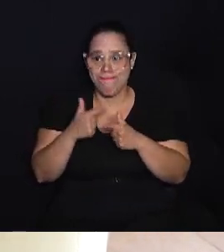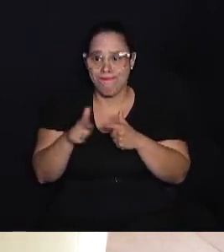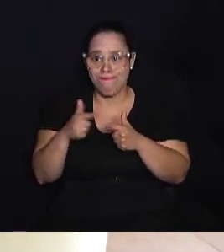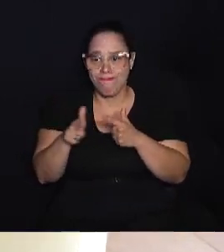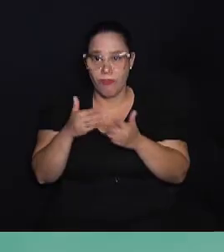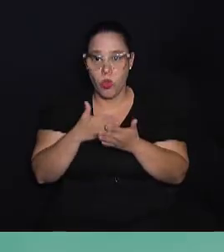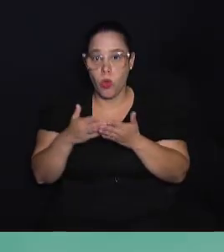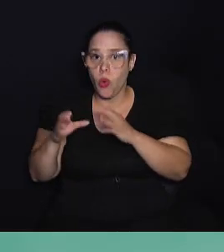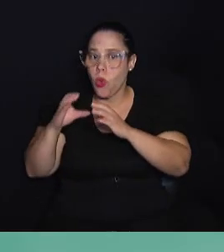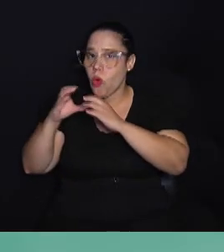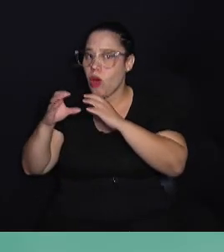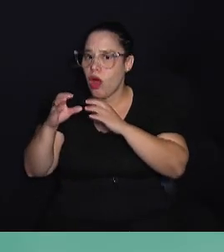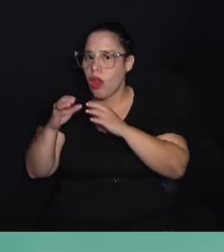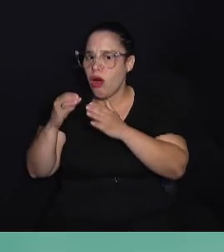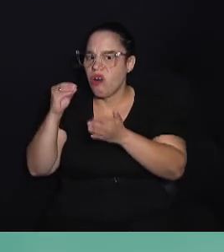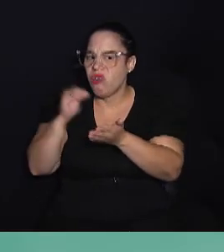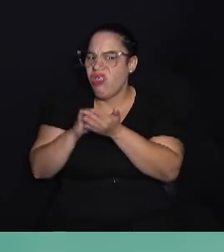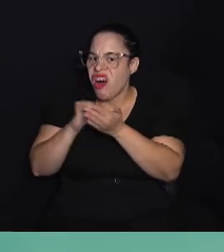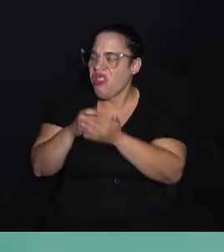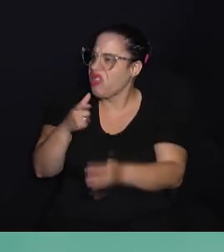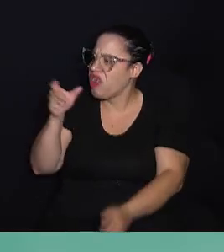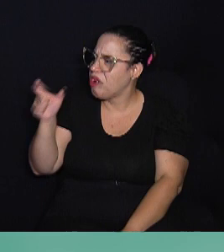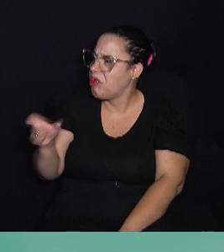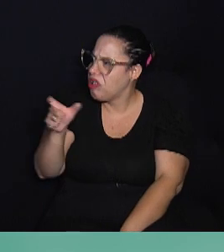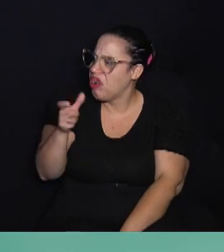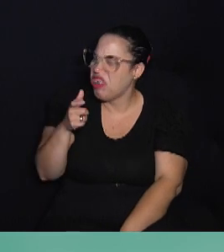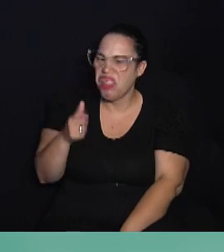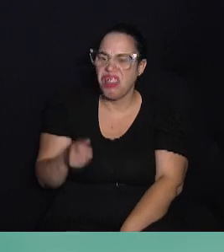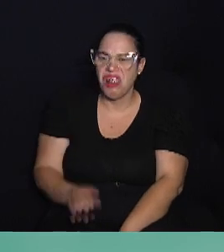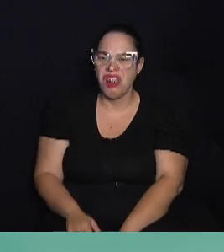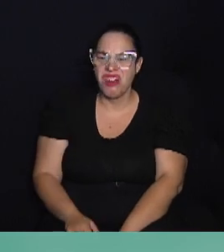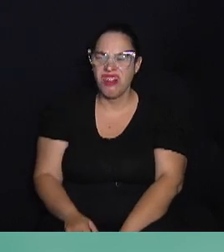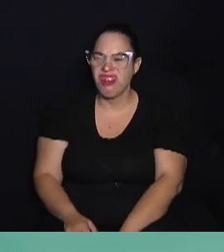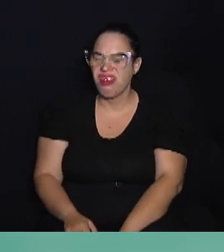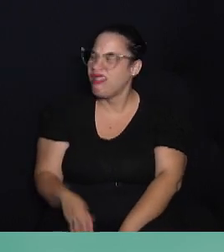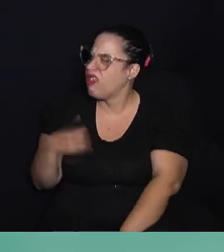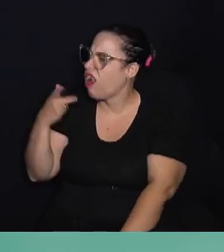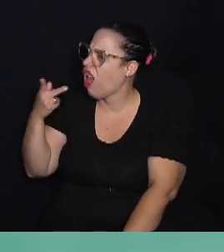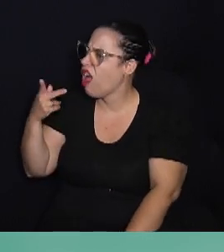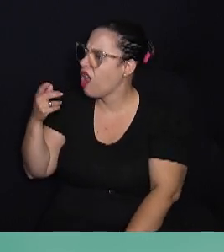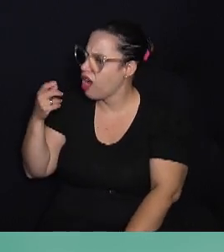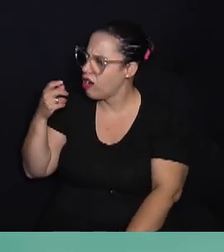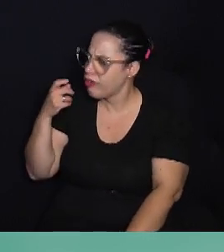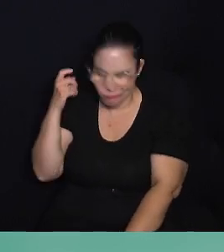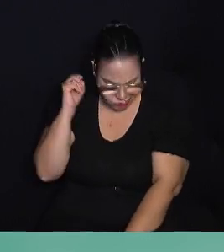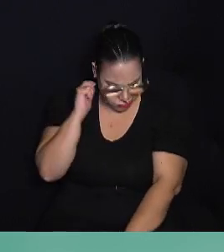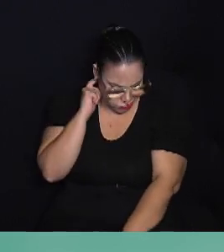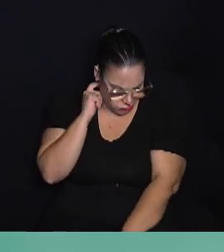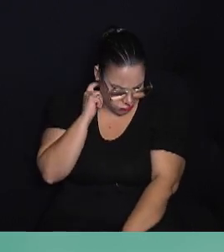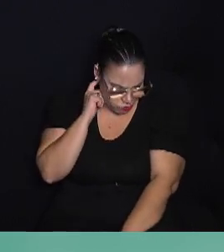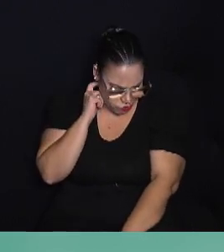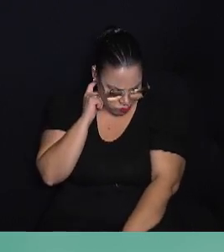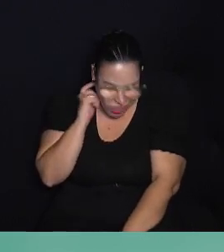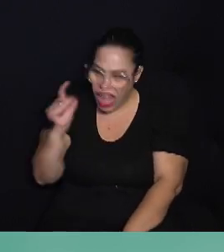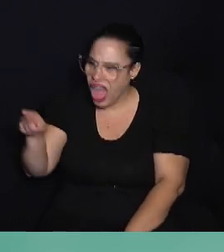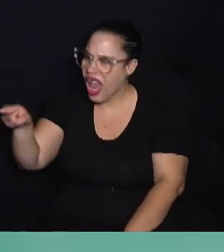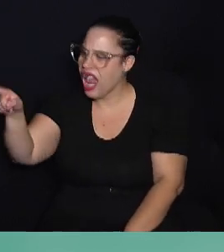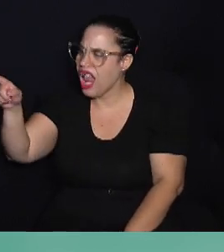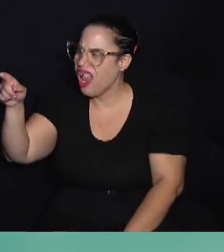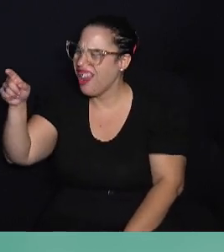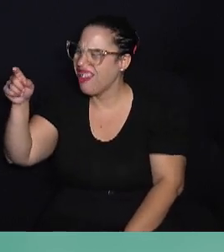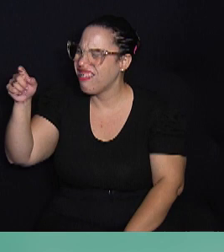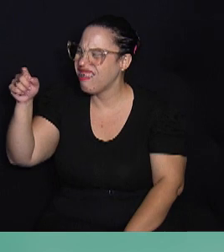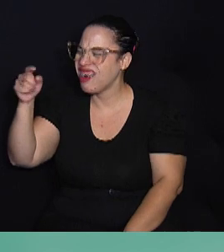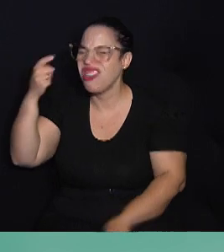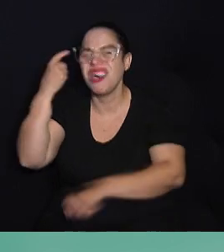a conversar, falta a palavra, né? Você passa um tempo, você não tem um encadeamento que você estava pensando, e você fala, o que eu estava falando